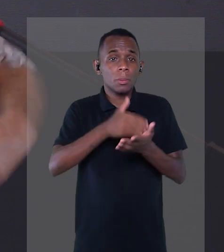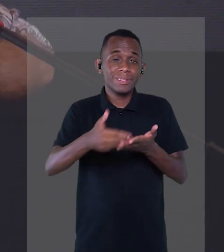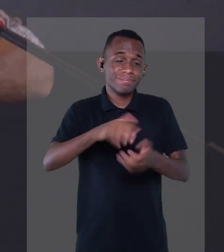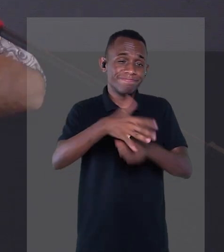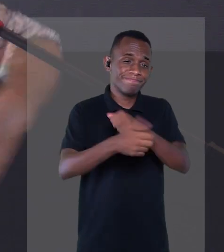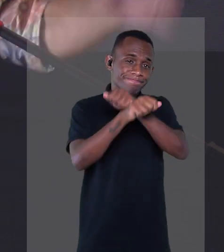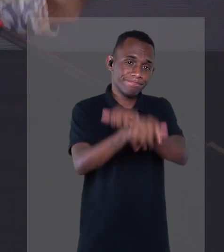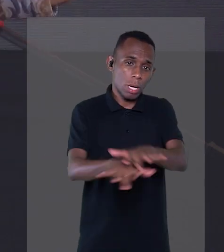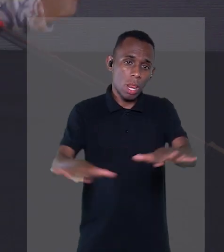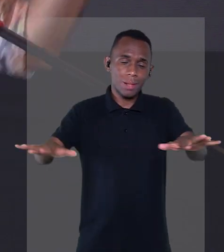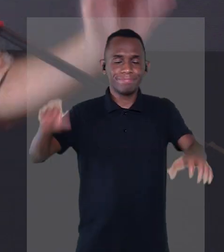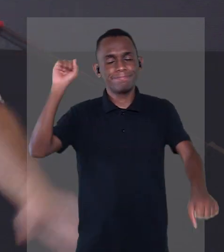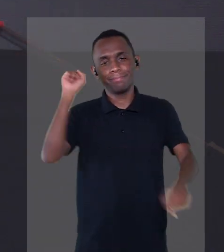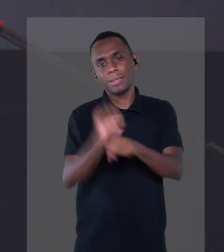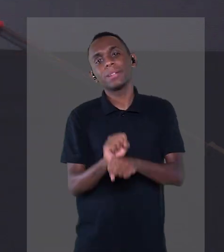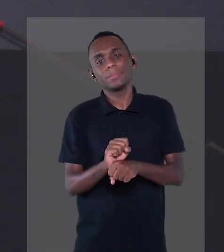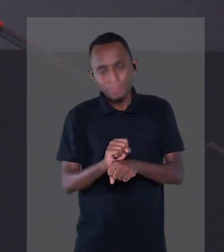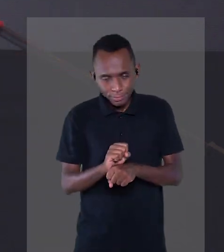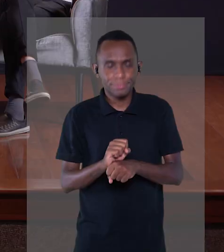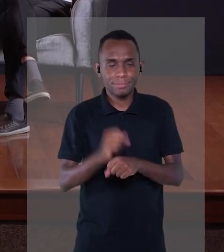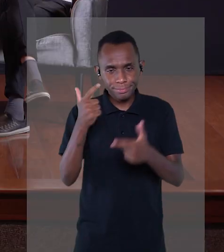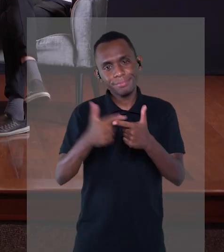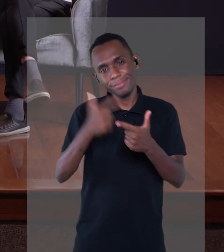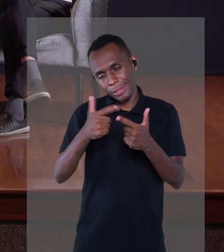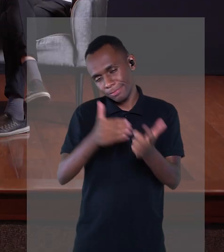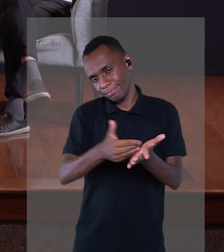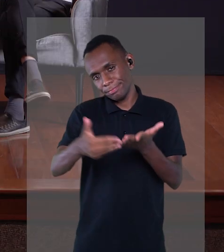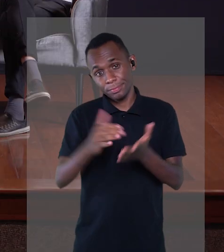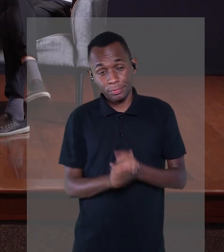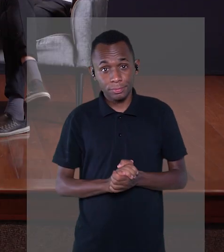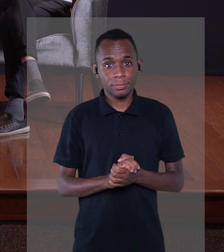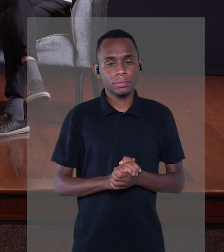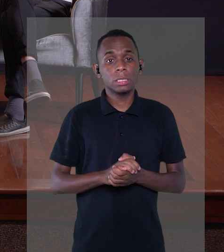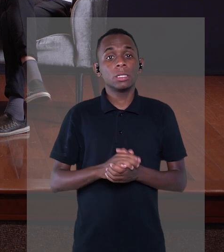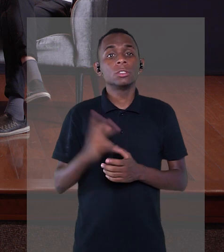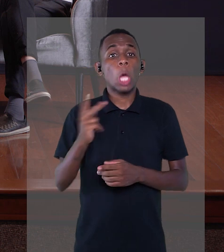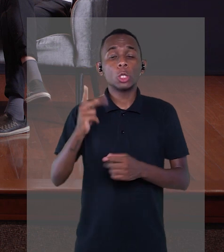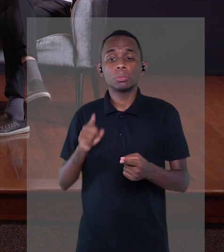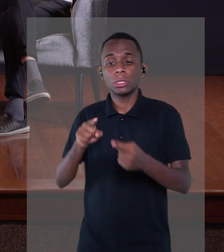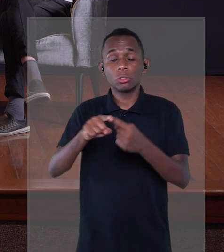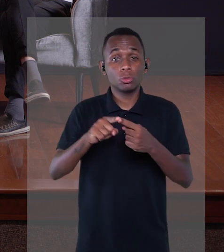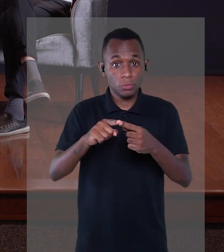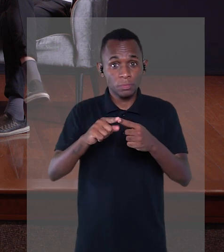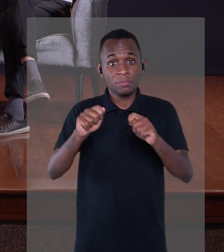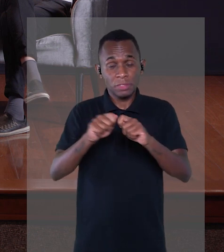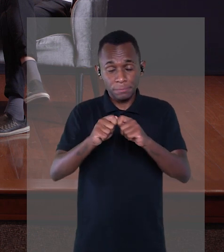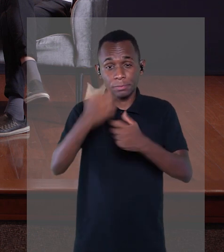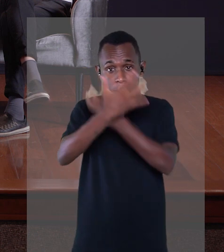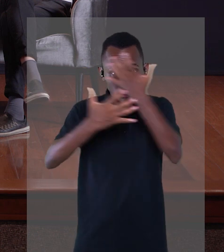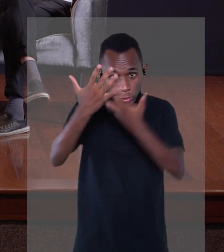pandemia e veio com tudo. E vocês tinham a intenção de fazer já músicas juntos e